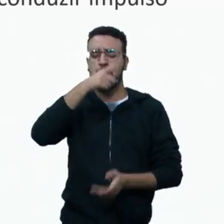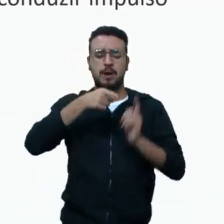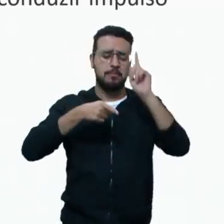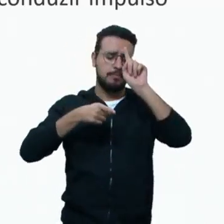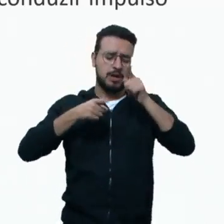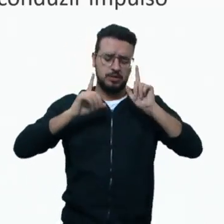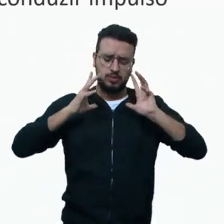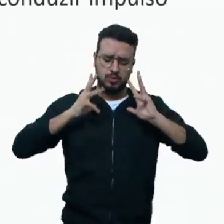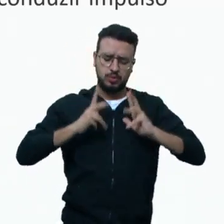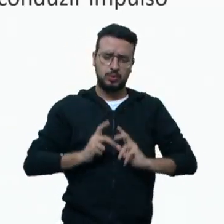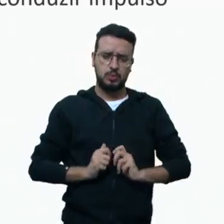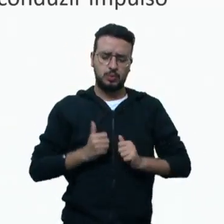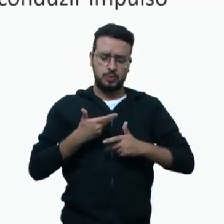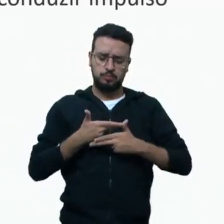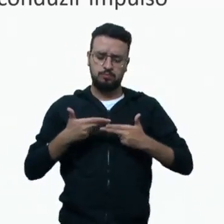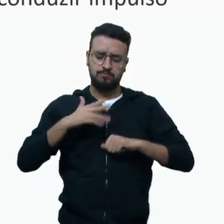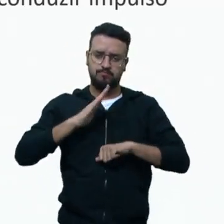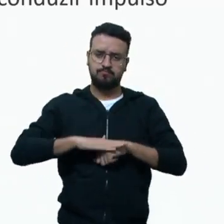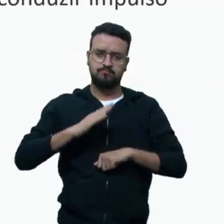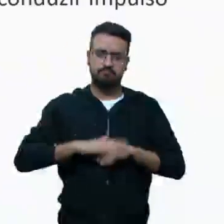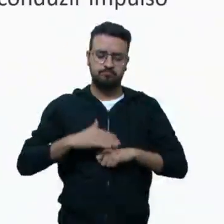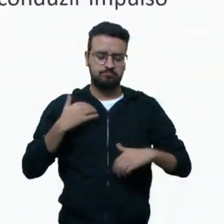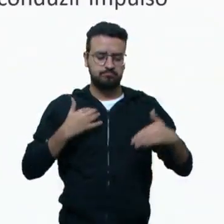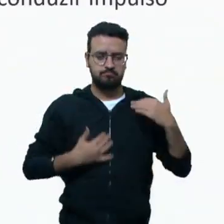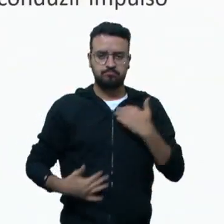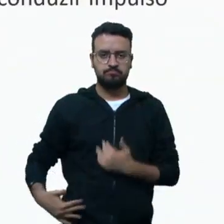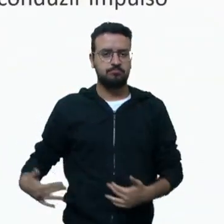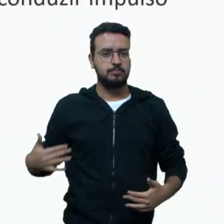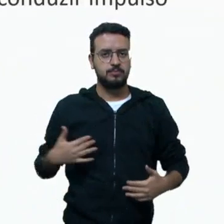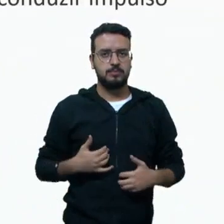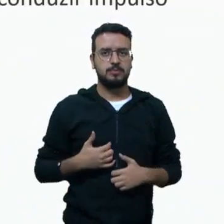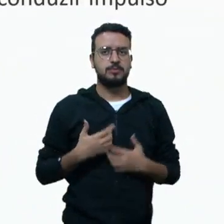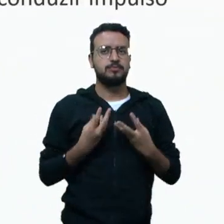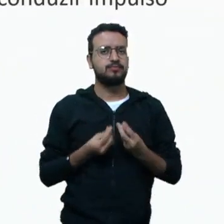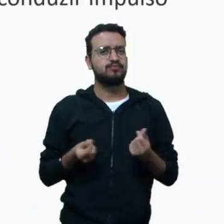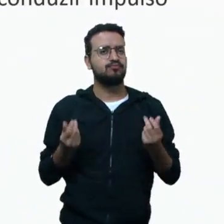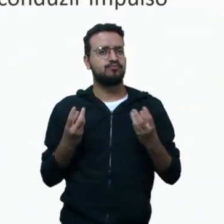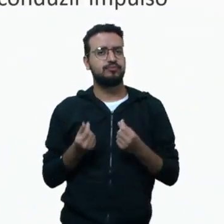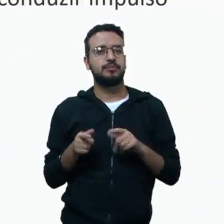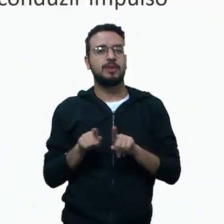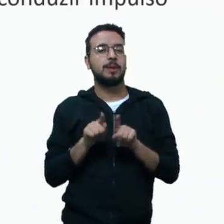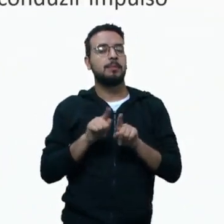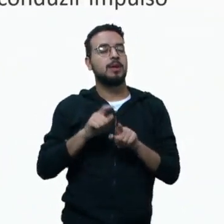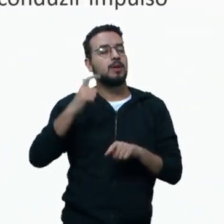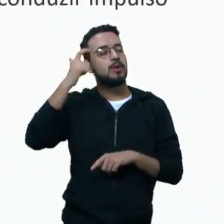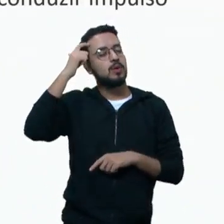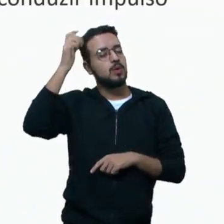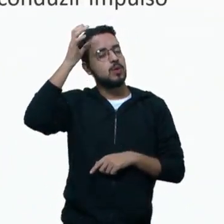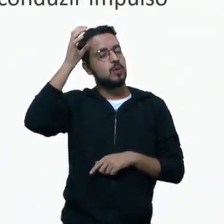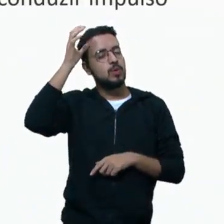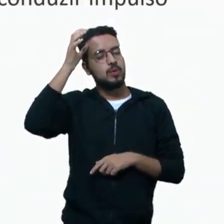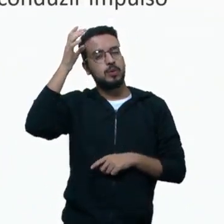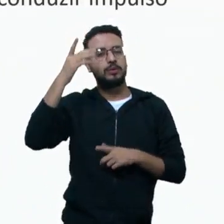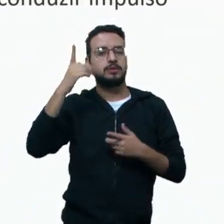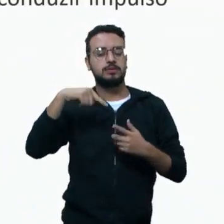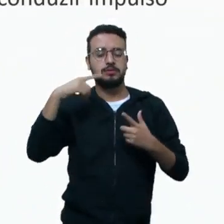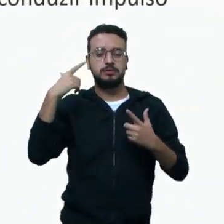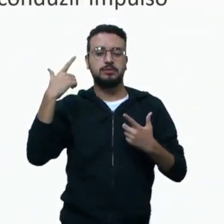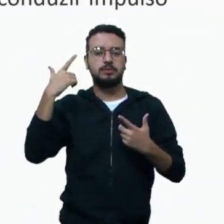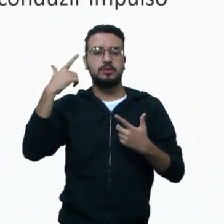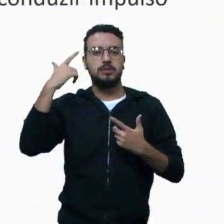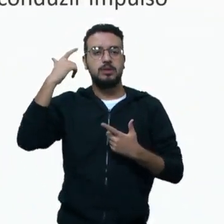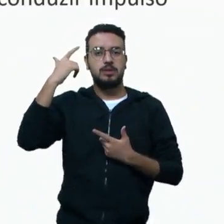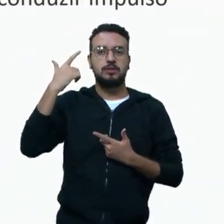atividades orgânicas, ele vai integrar as sensações ideais e organiza também a consciência e adapta o organismo